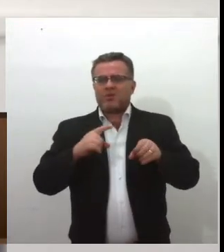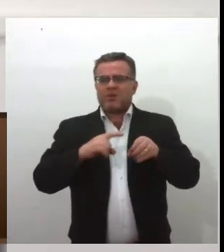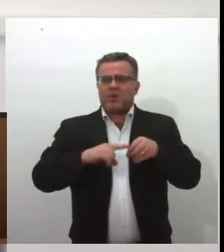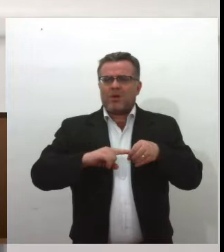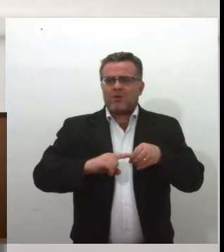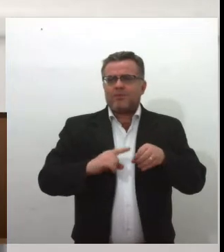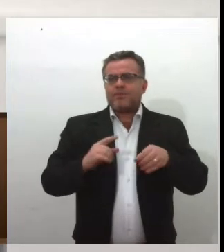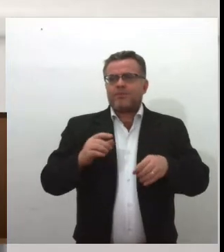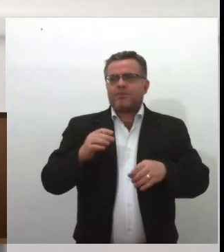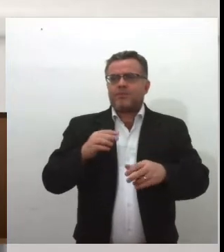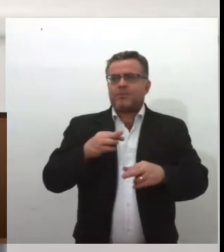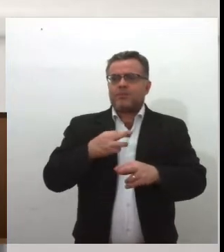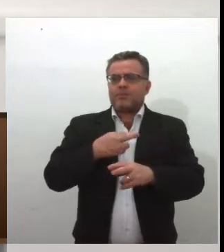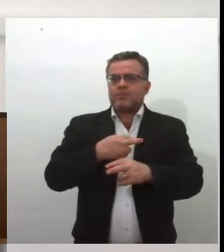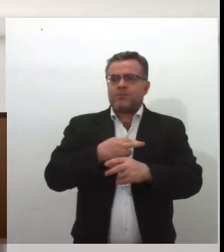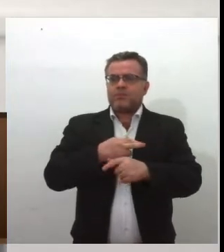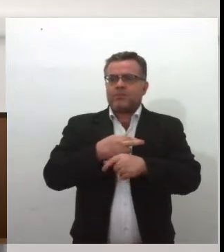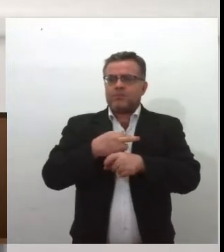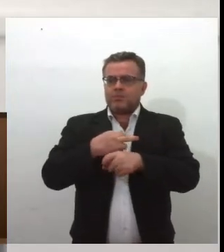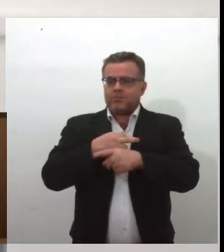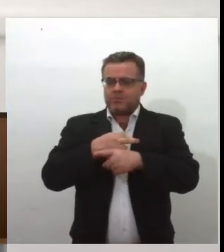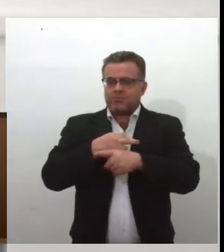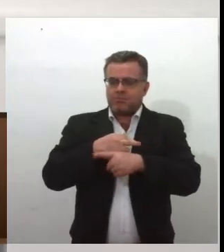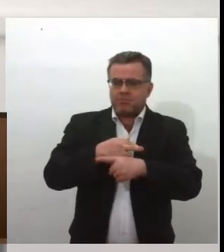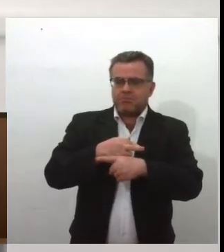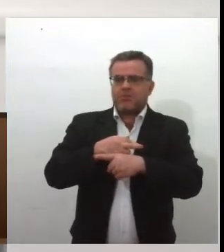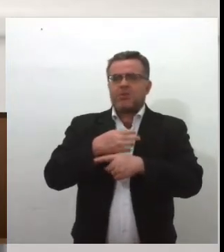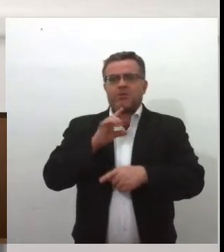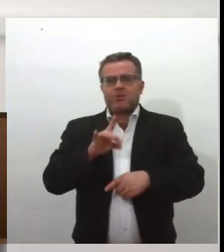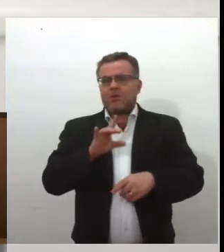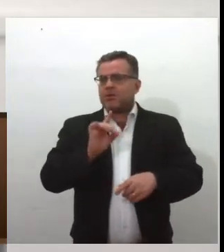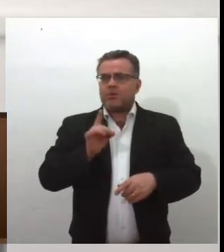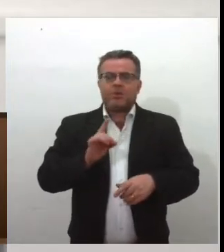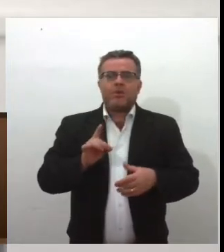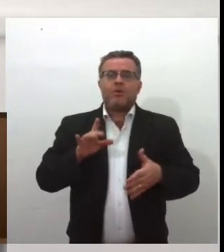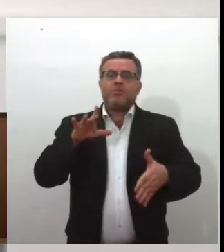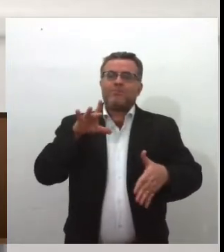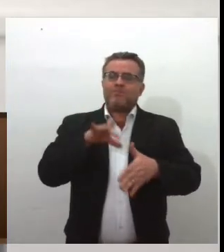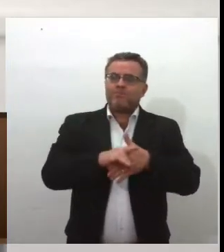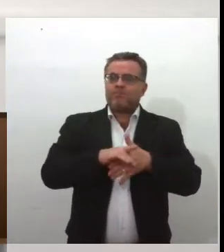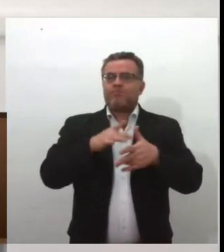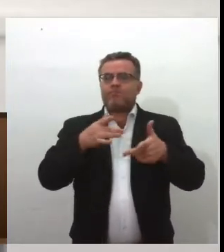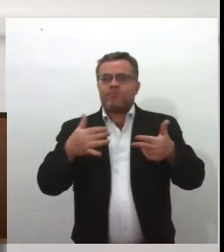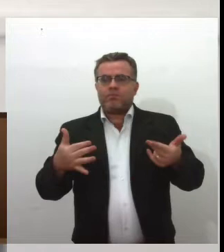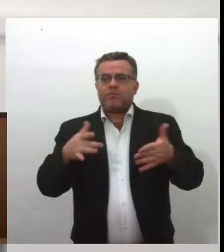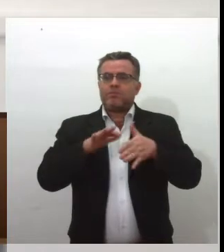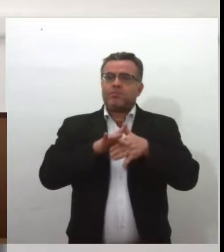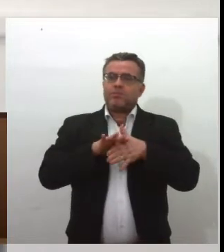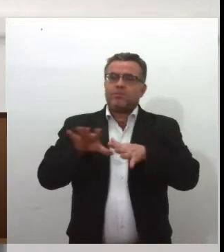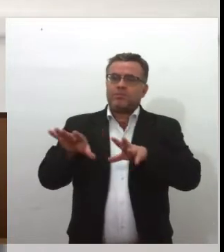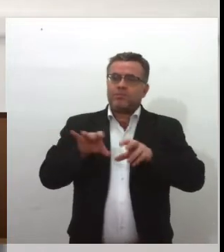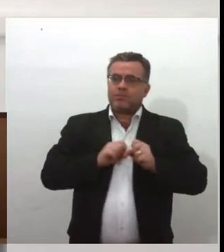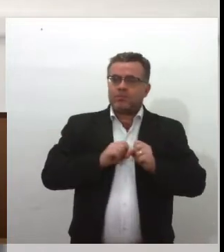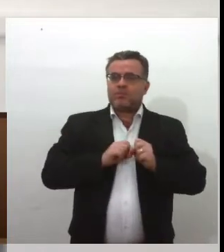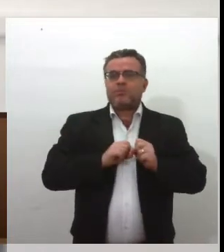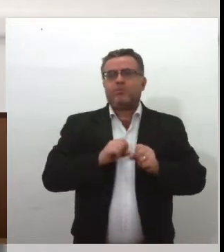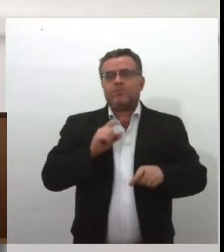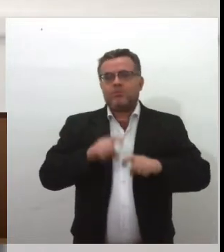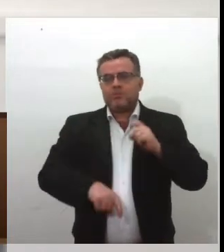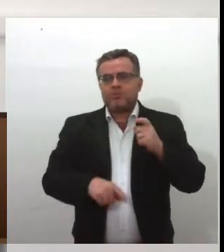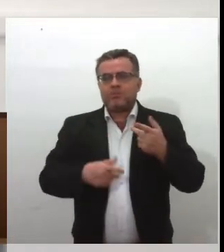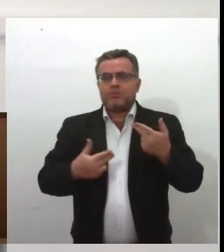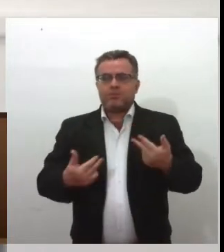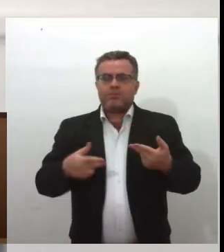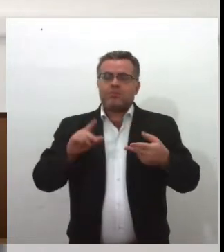tem também as doenças sexualmente transmissíveis. Vamos ter aí uma palestra com o Dr. Alves Santana, que é da casa, junto